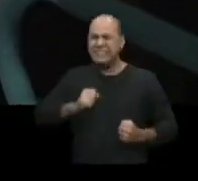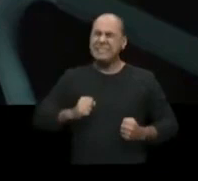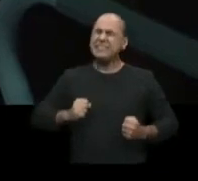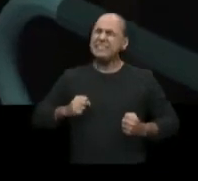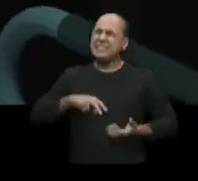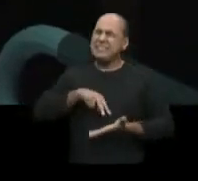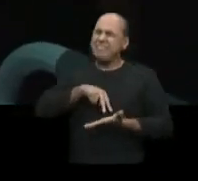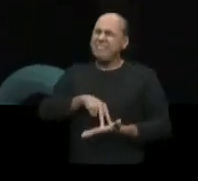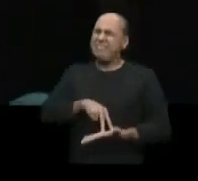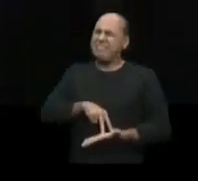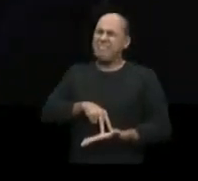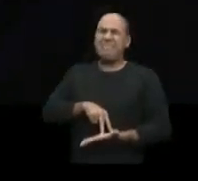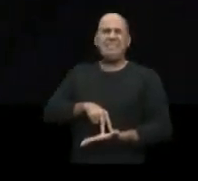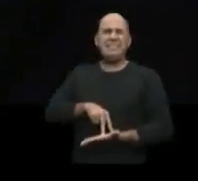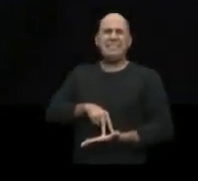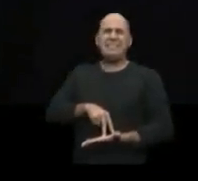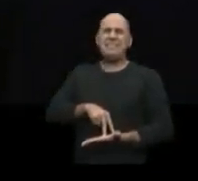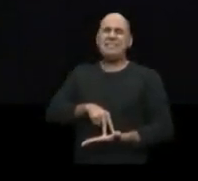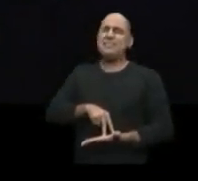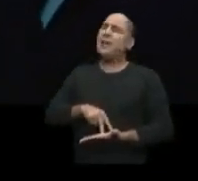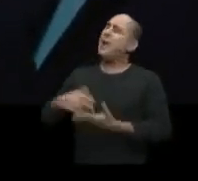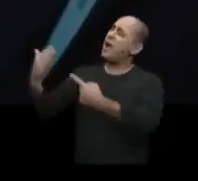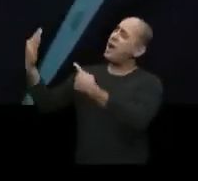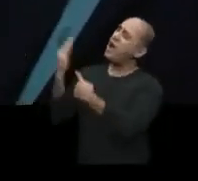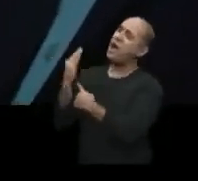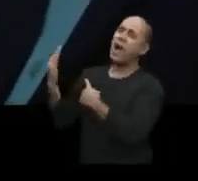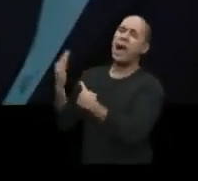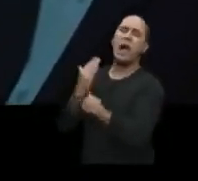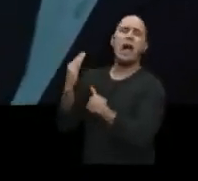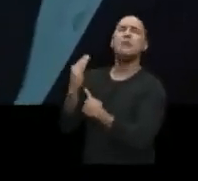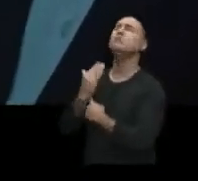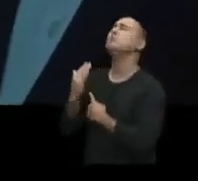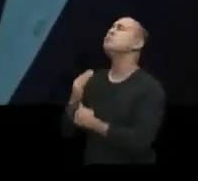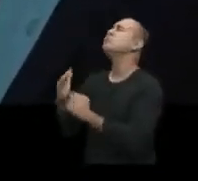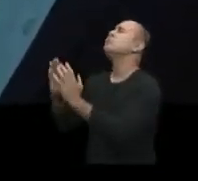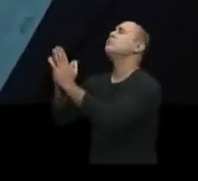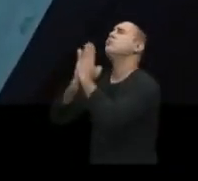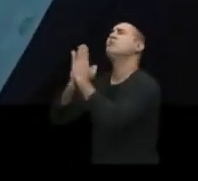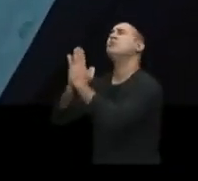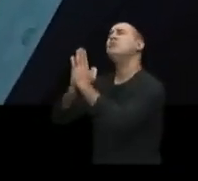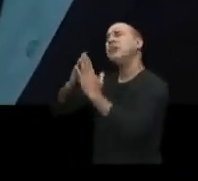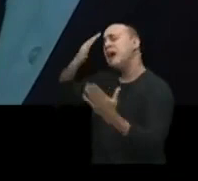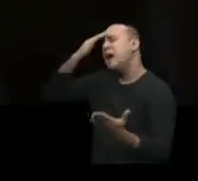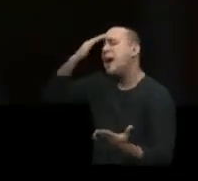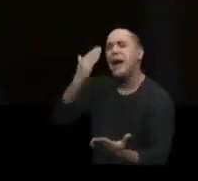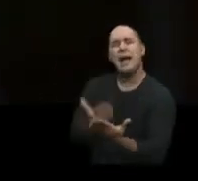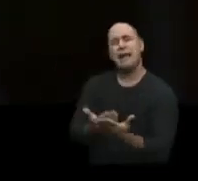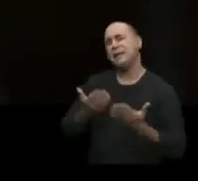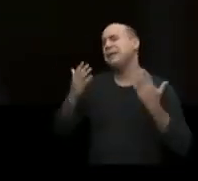Acima de tudo, nos ajude a acreditar.